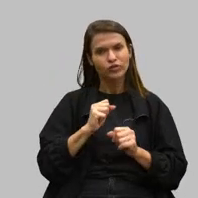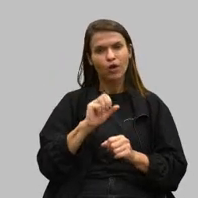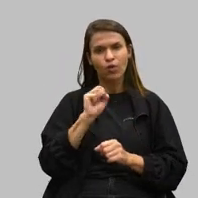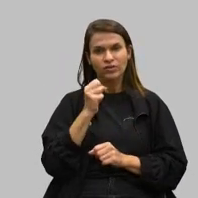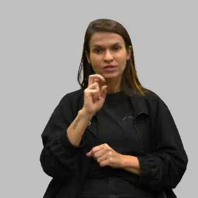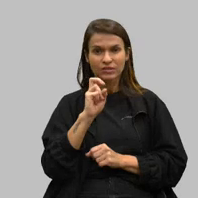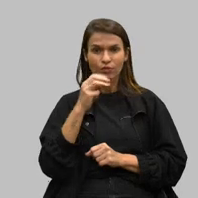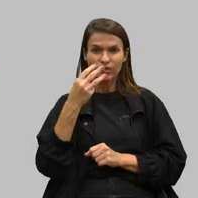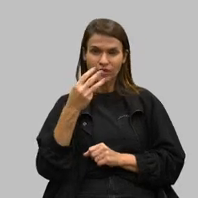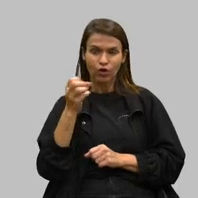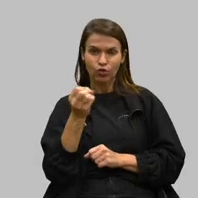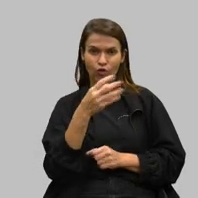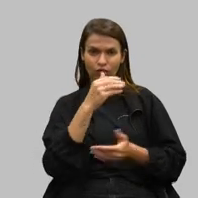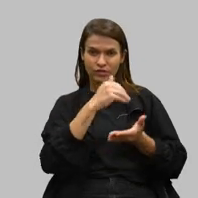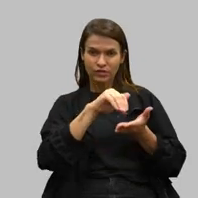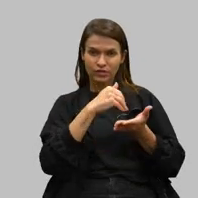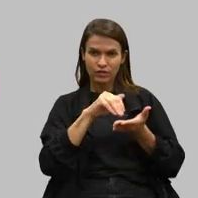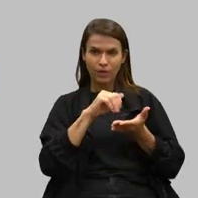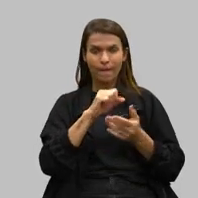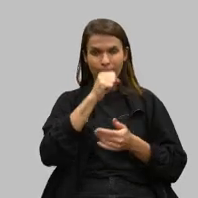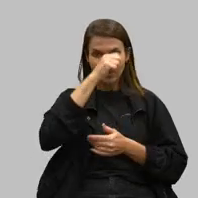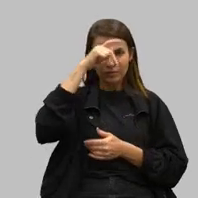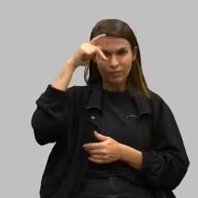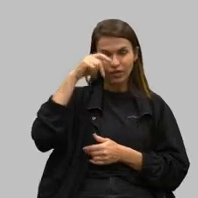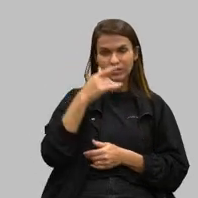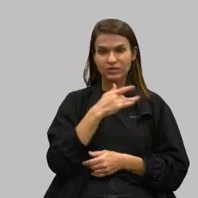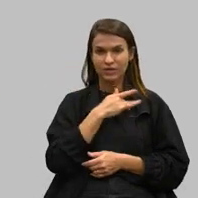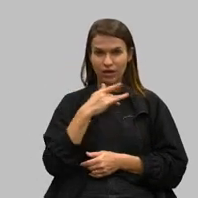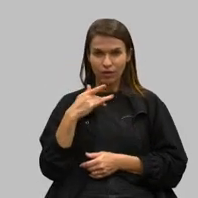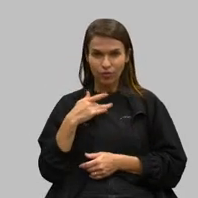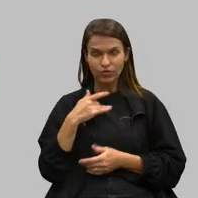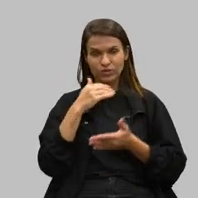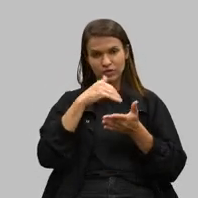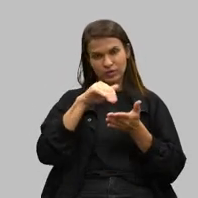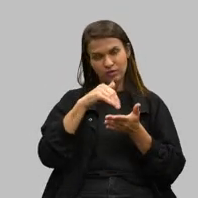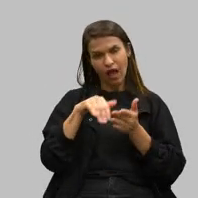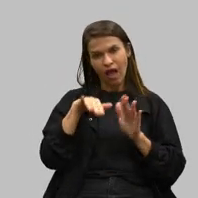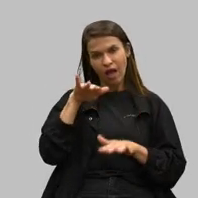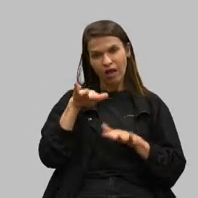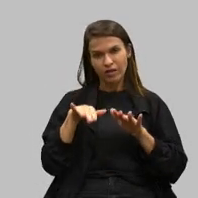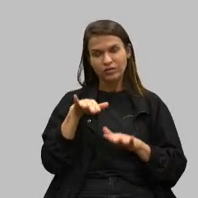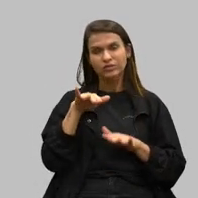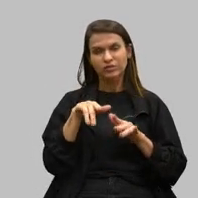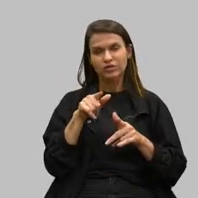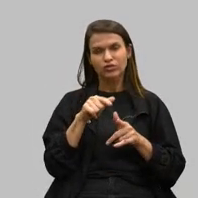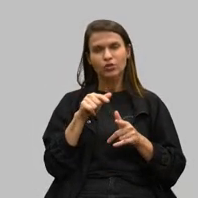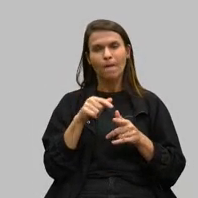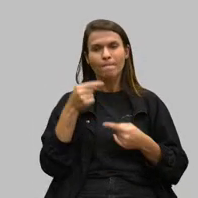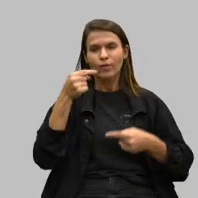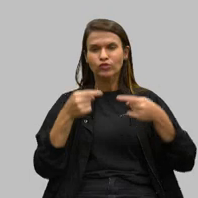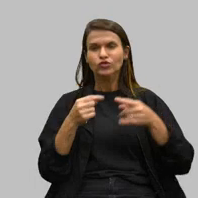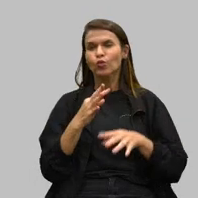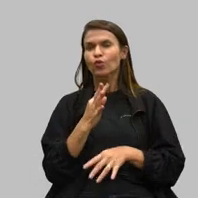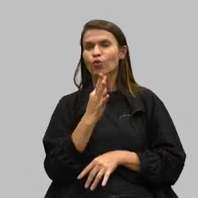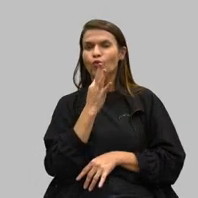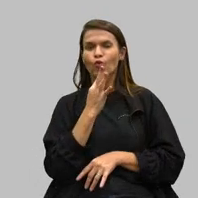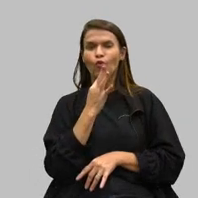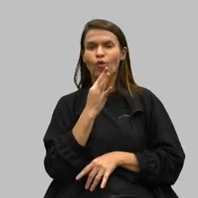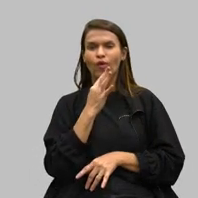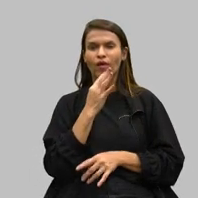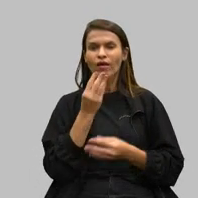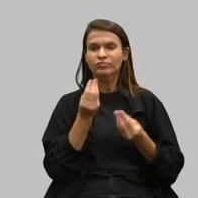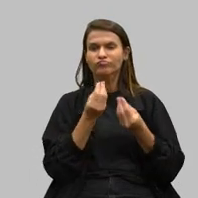853 novos secretários dos municípios municipais de saúde. Os secretários são, na maioria das vezes, agentes políticos que não conhecem a essência do SUS.